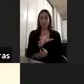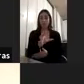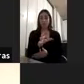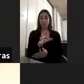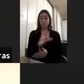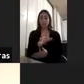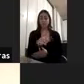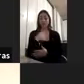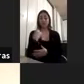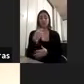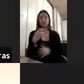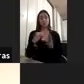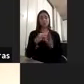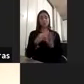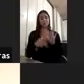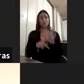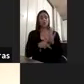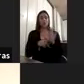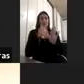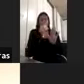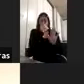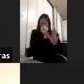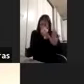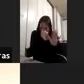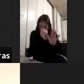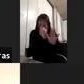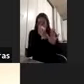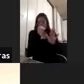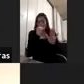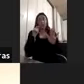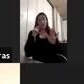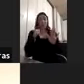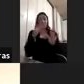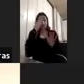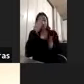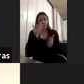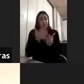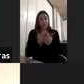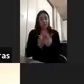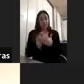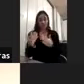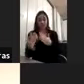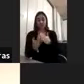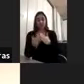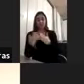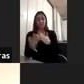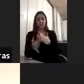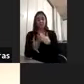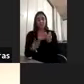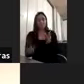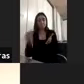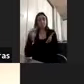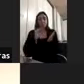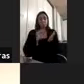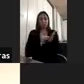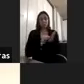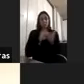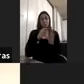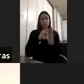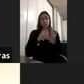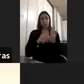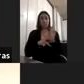Você acredita, Gilson, que a empresa colocou algumas pessoas na MP e essas pessoas, em virtude de ter uma aposentadoria, de ter uma